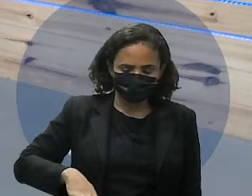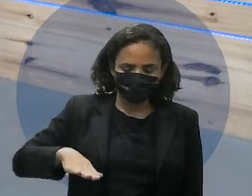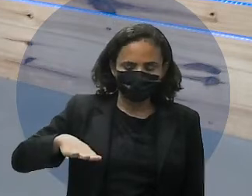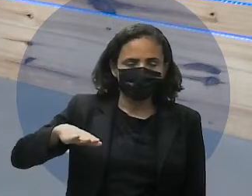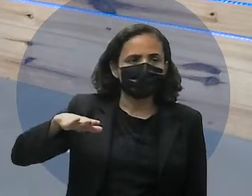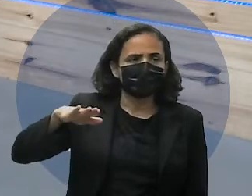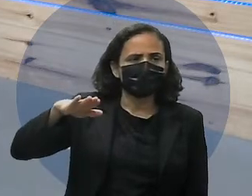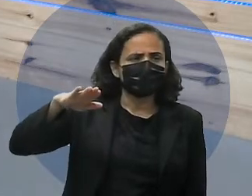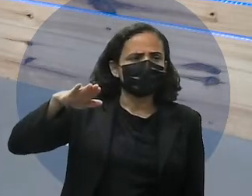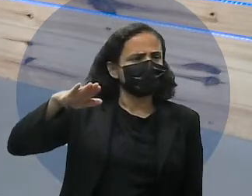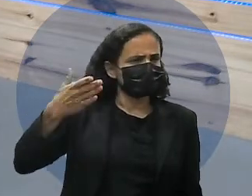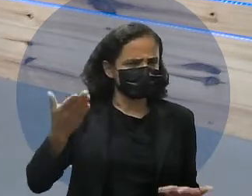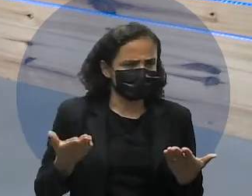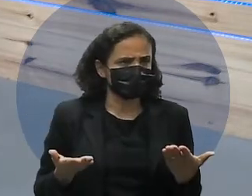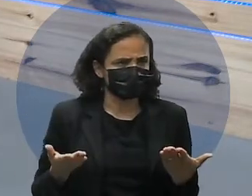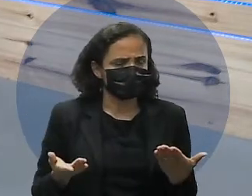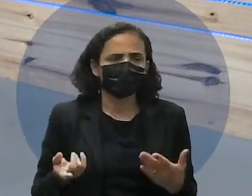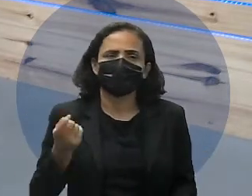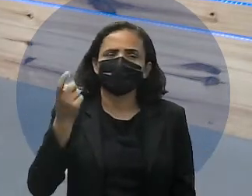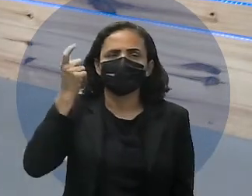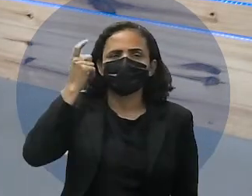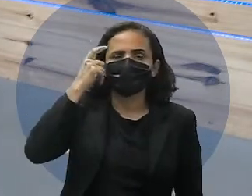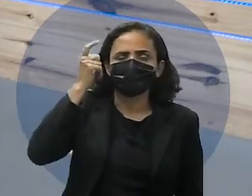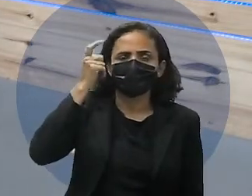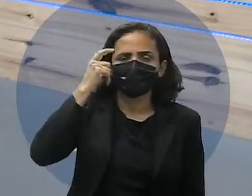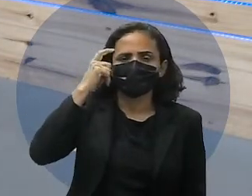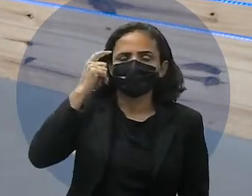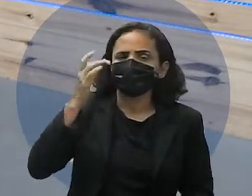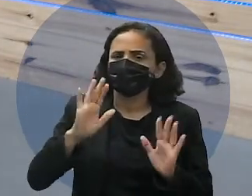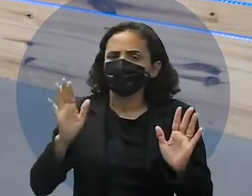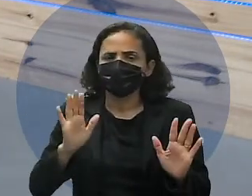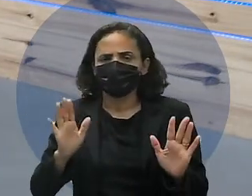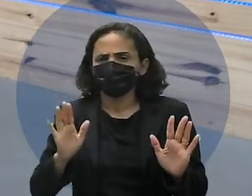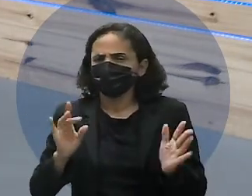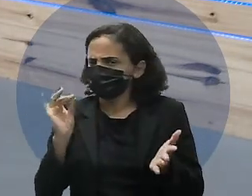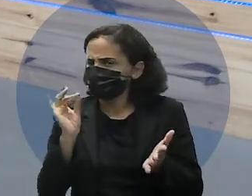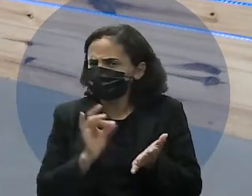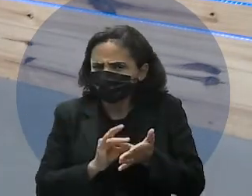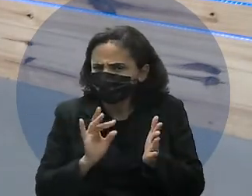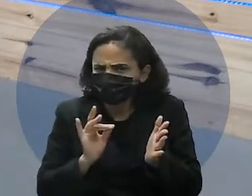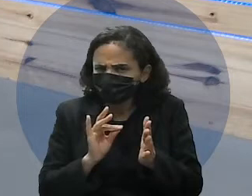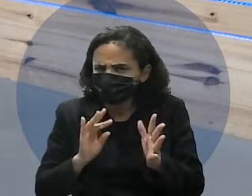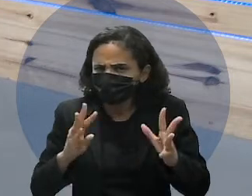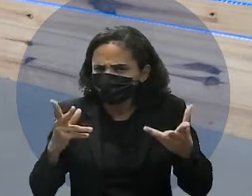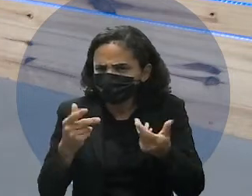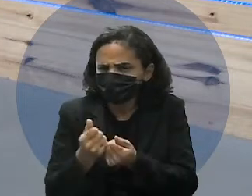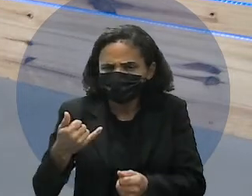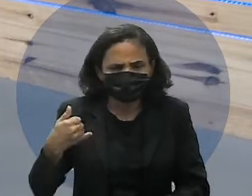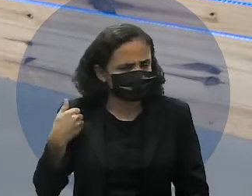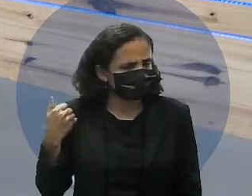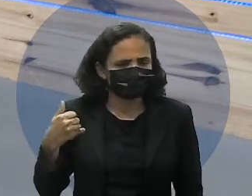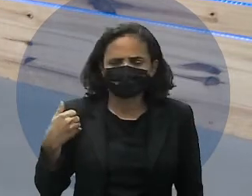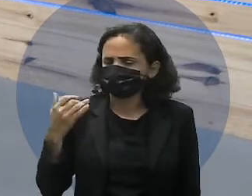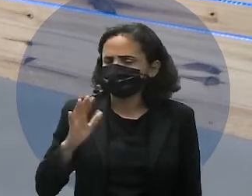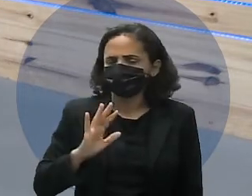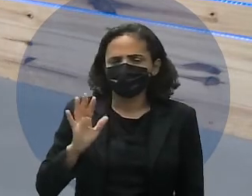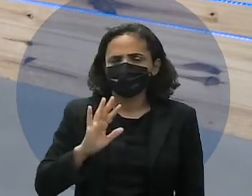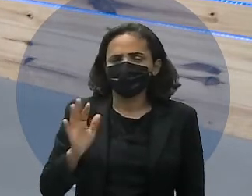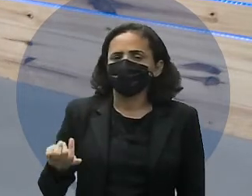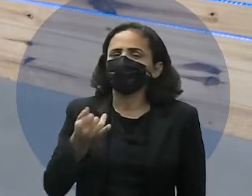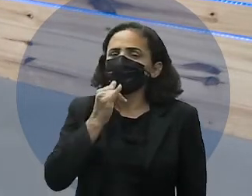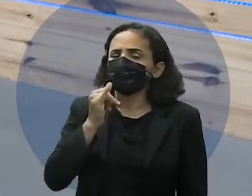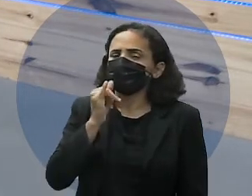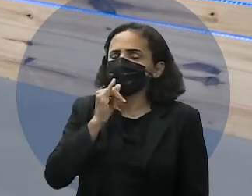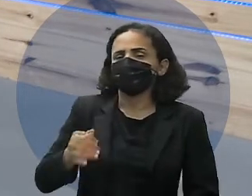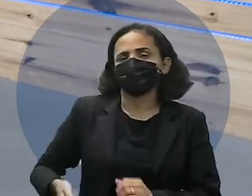altura pode aumentar. Mas observe que isso não é uma verdade para todas as idades. Por exemplo, Robertão,